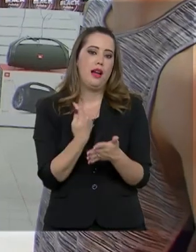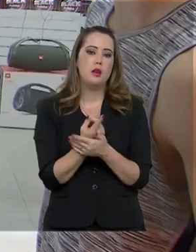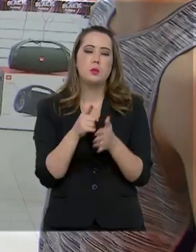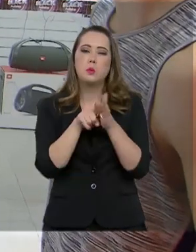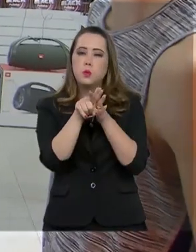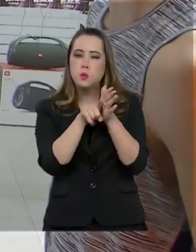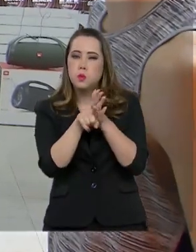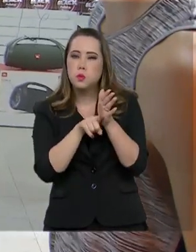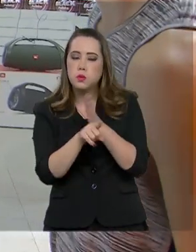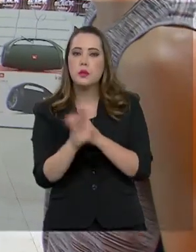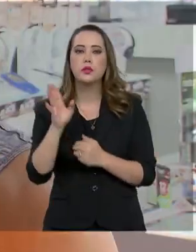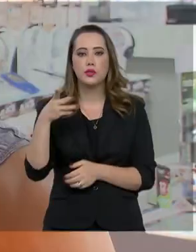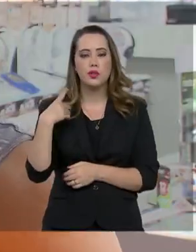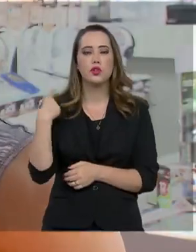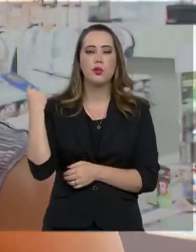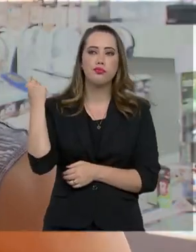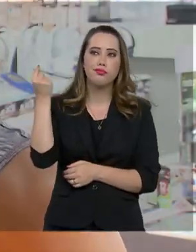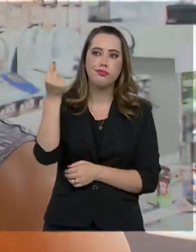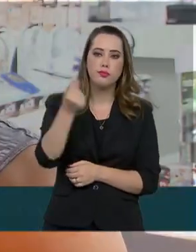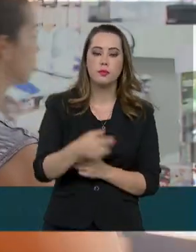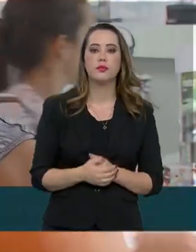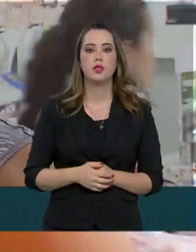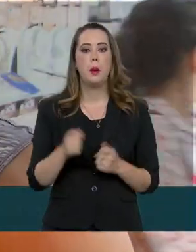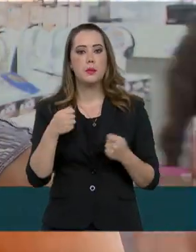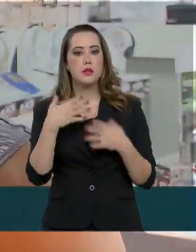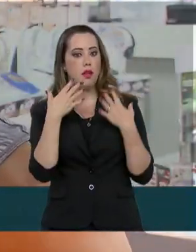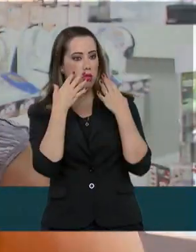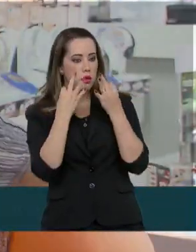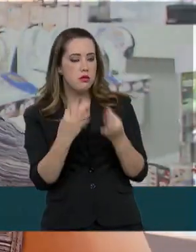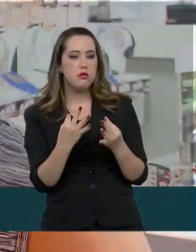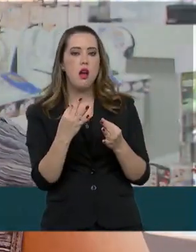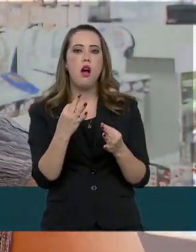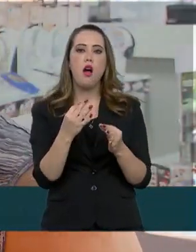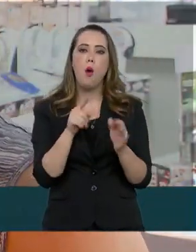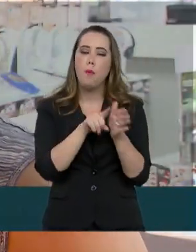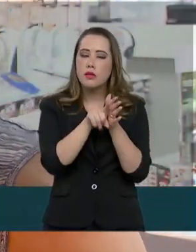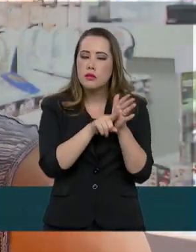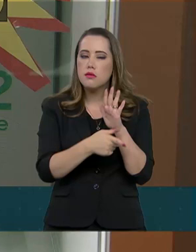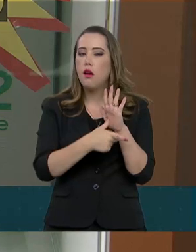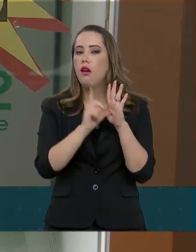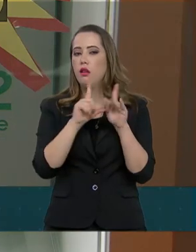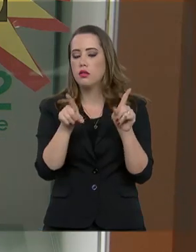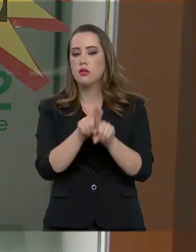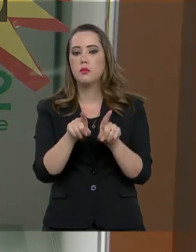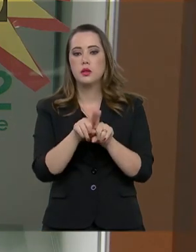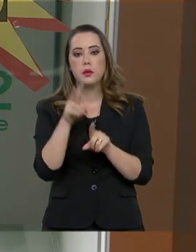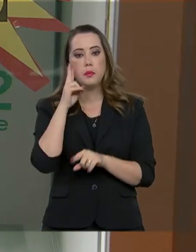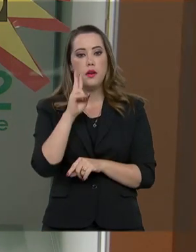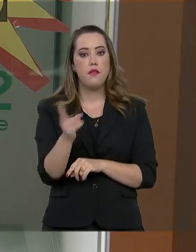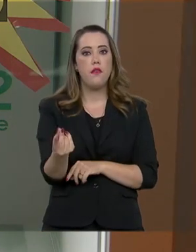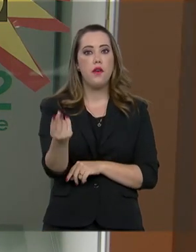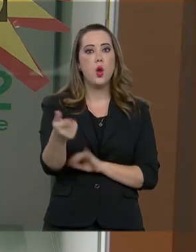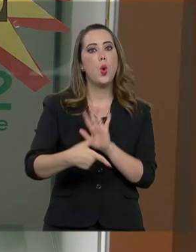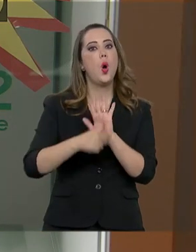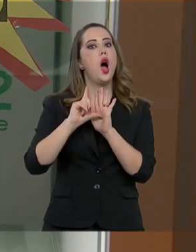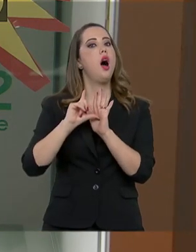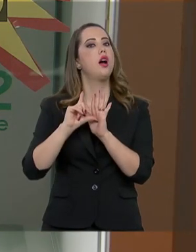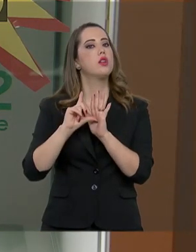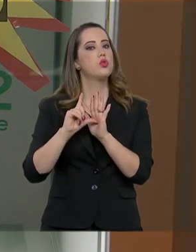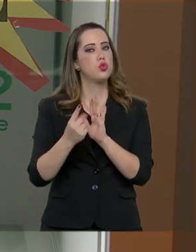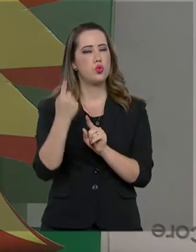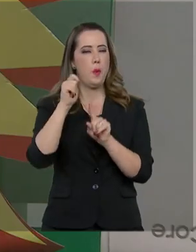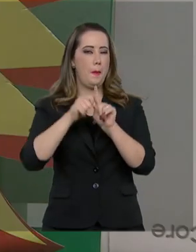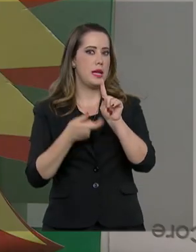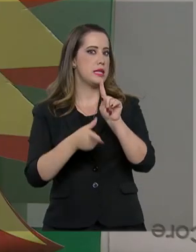pesquisando há alguns dias tem que ficar de olho pesquisar direitinho alguns dias antes também pra ver quanto é que estava naquele pressão mês